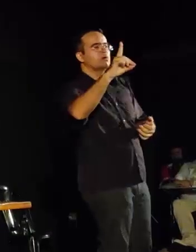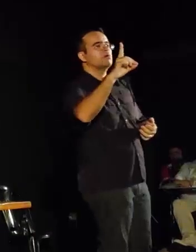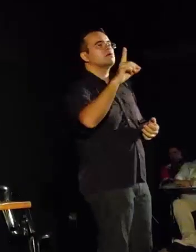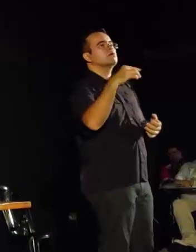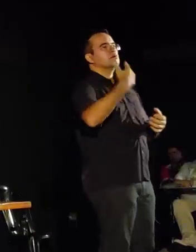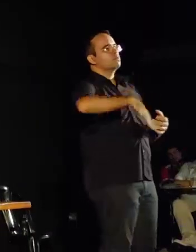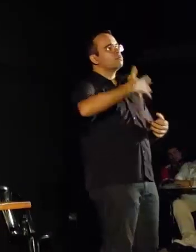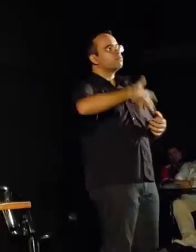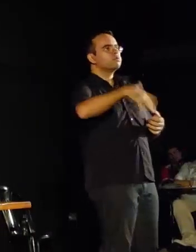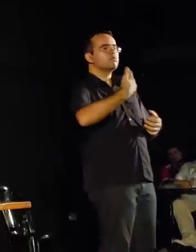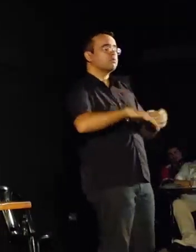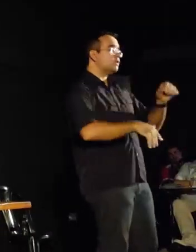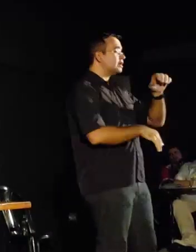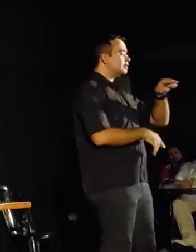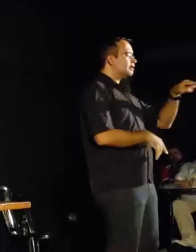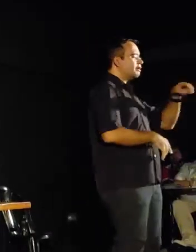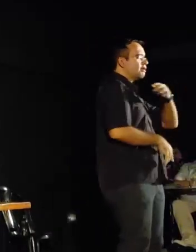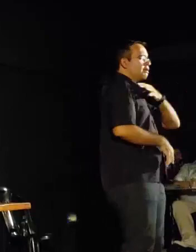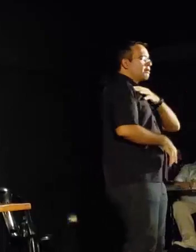militarismo proto-fascista.